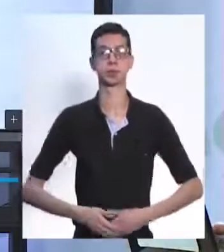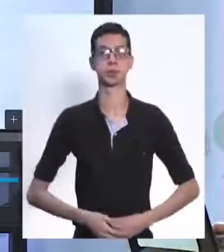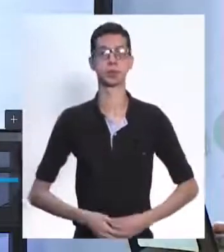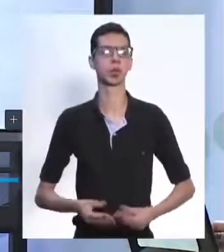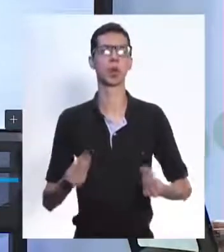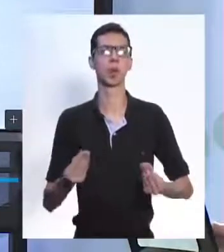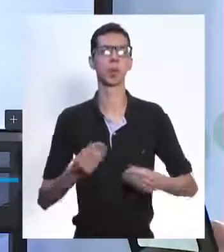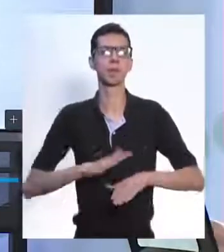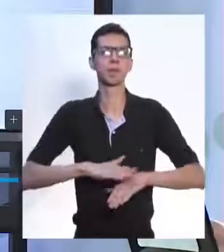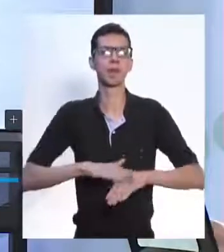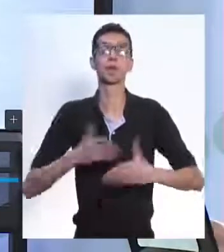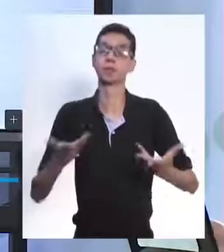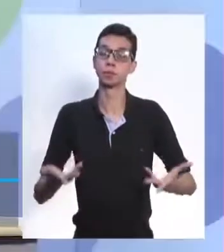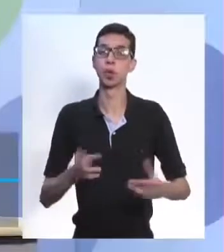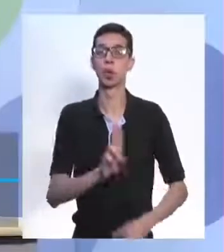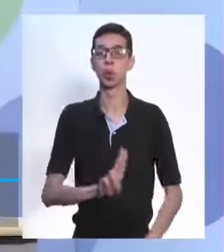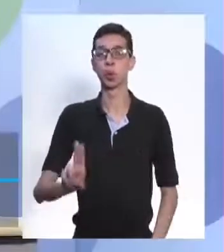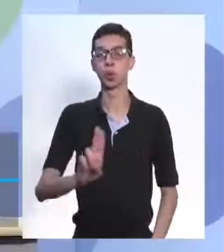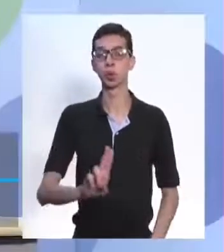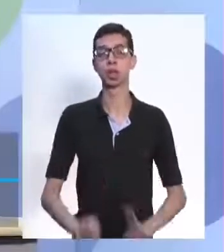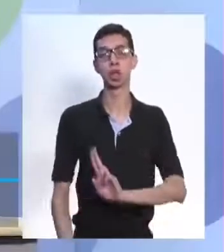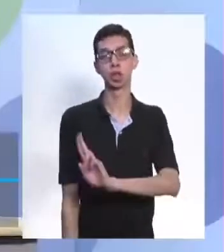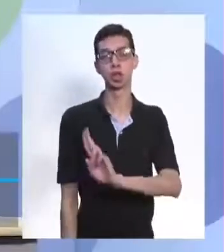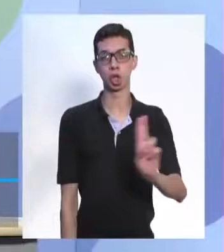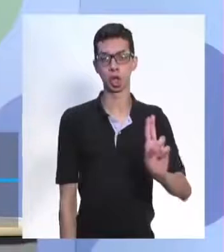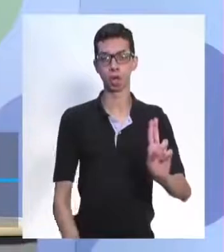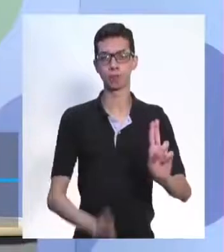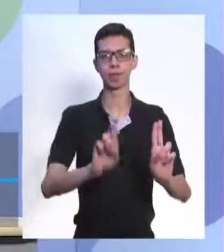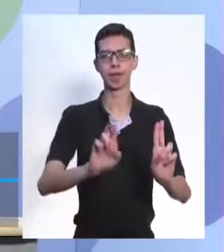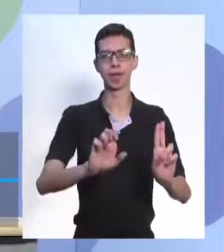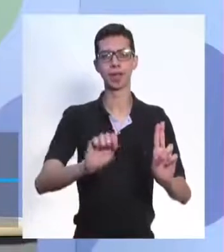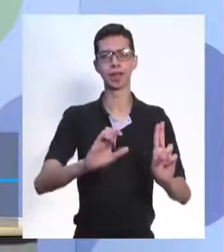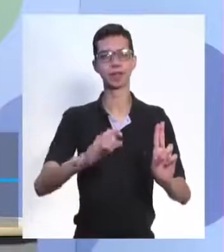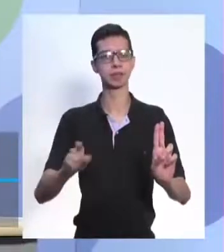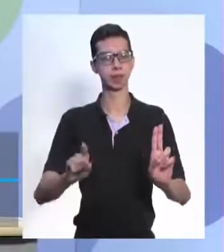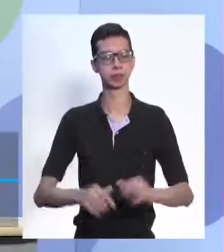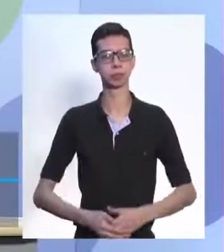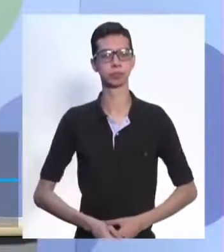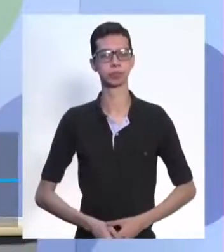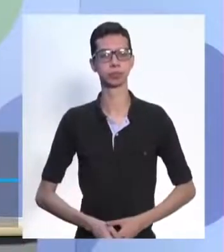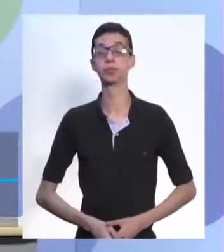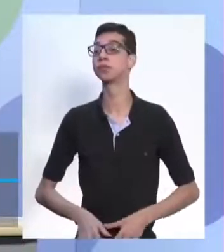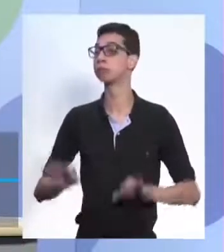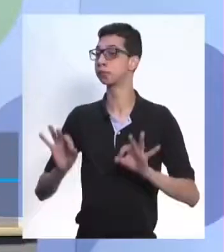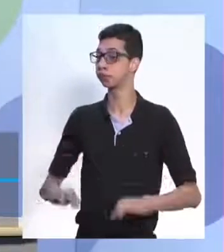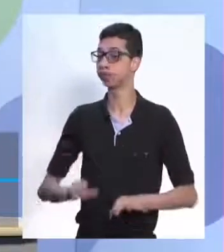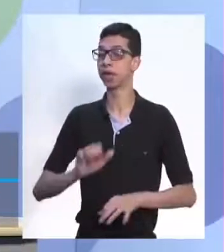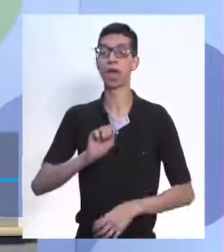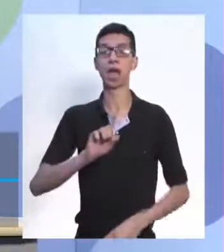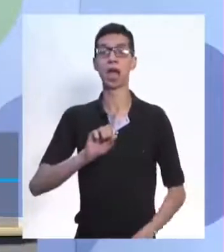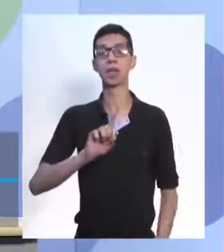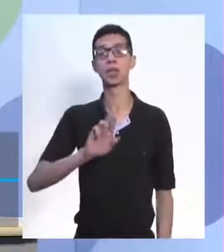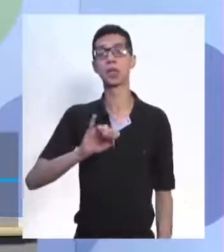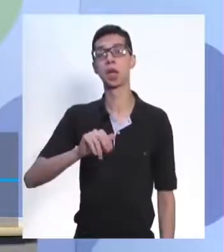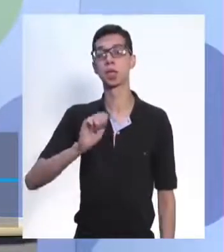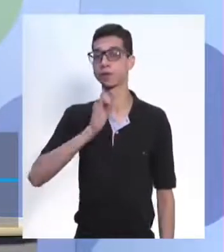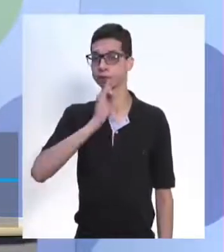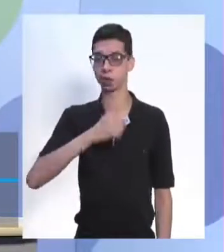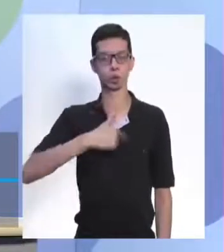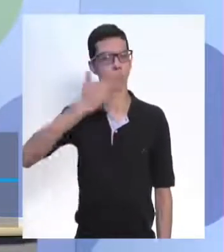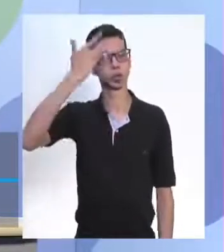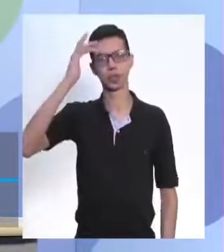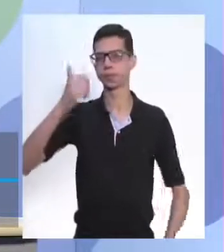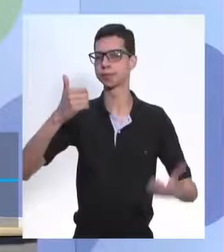essa relação, Ale. Exatamente. A Adriane, ela colocou assim, eu não sei explicar, mas sei que um depende